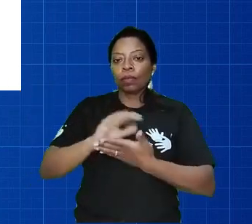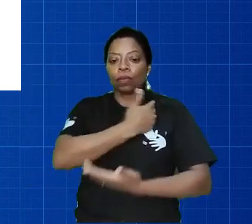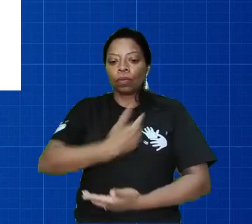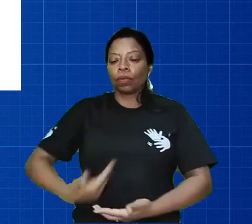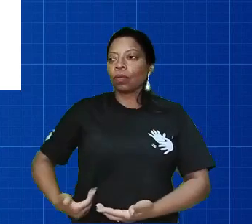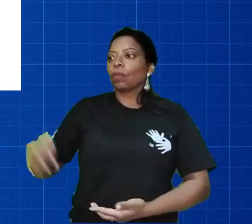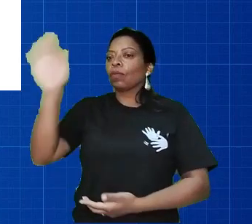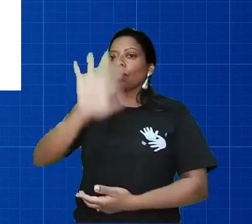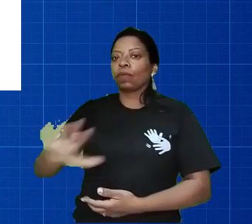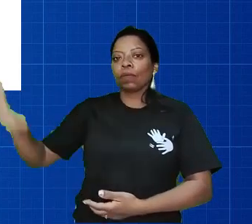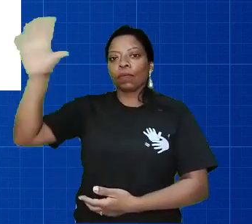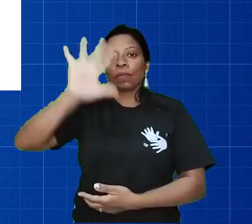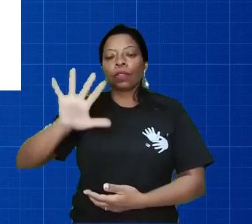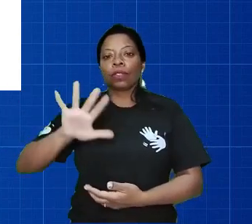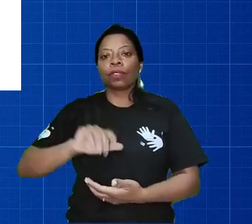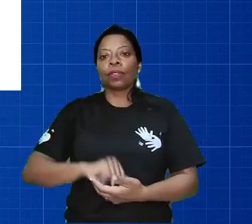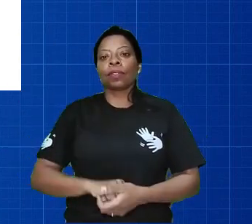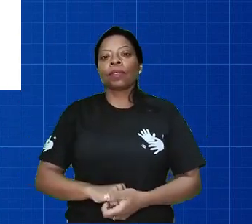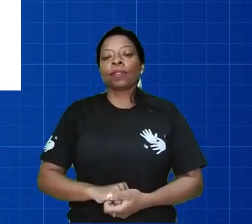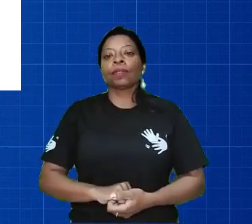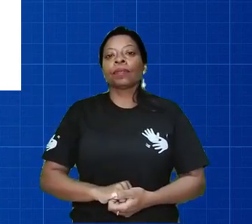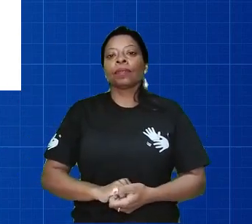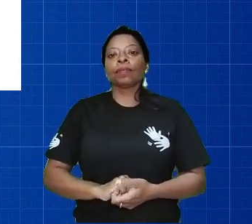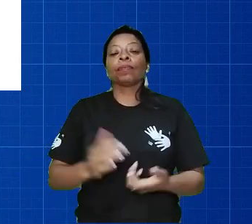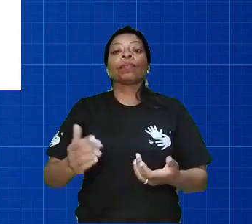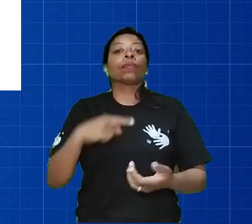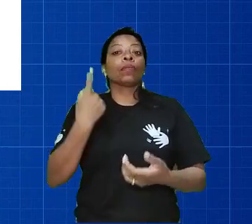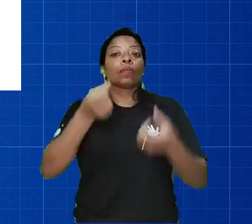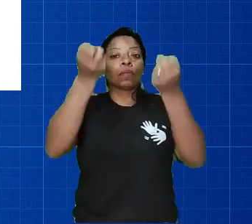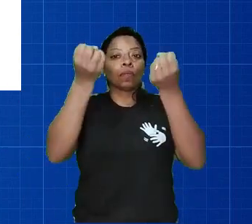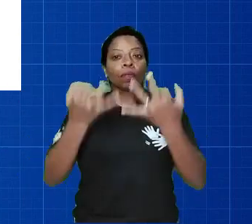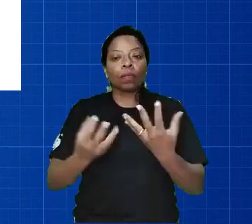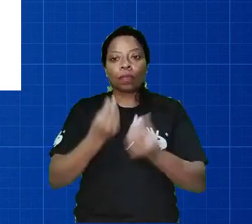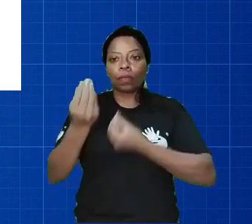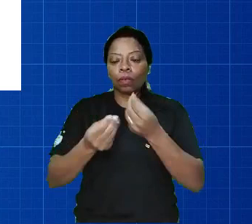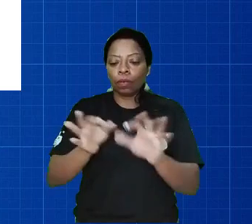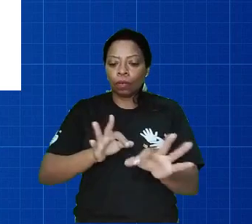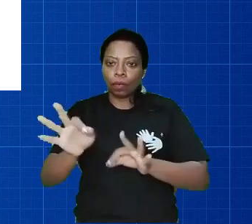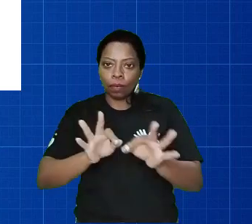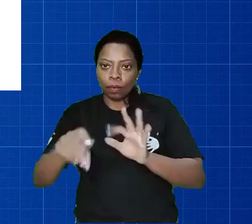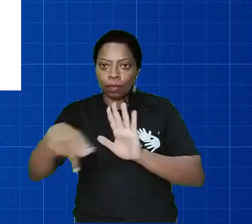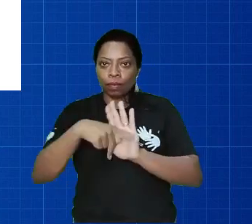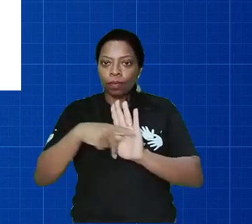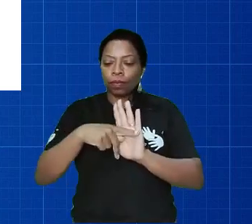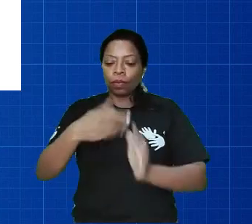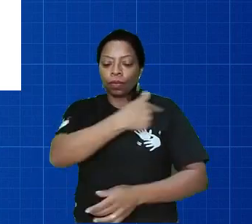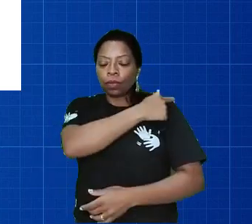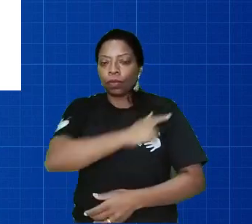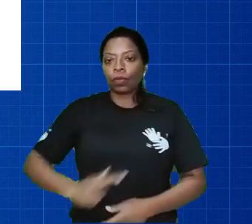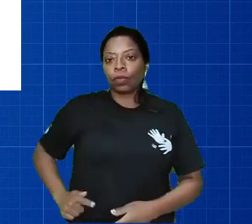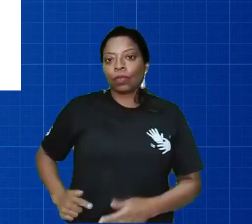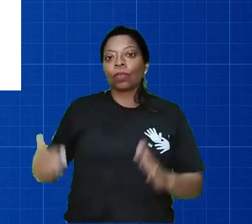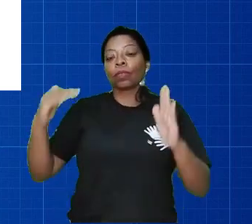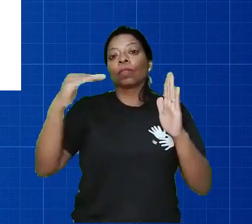Nessa aula, nós falaremos sobre os programas governamentais, do acesso até a prestação de contas e as principais atividades